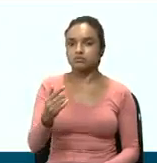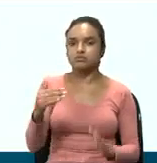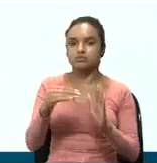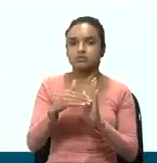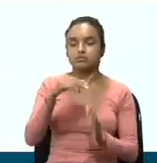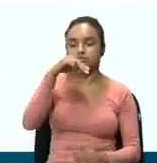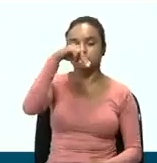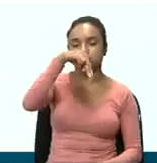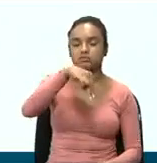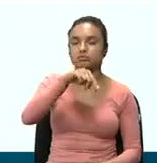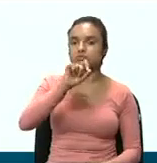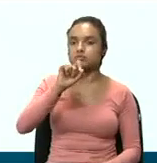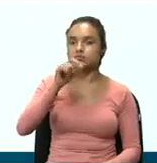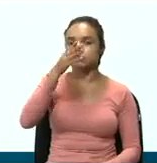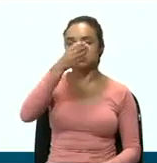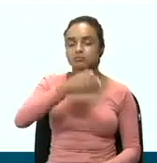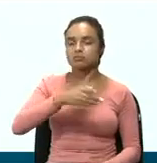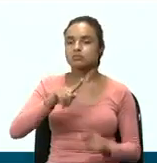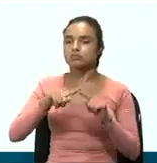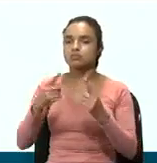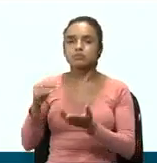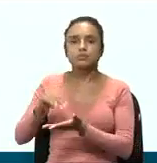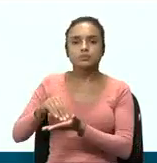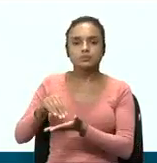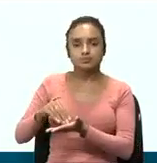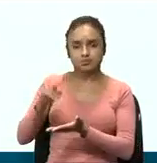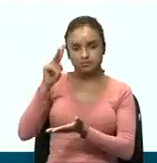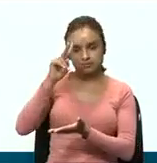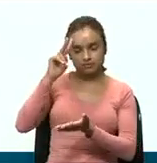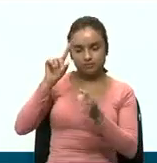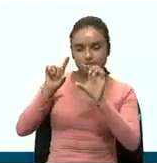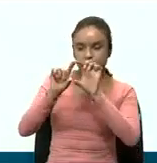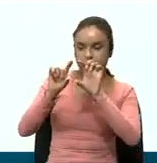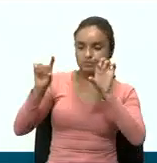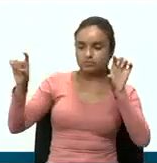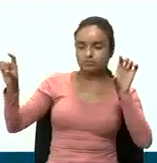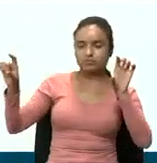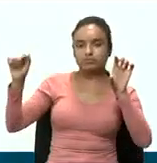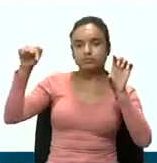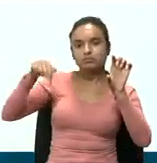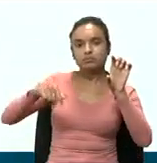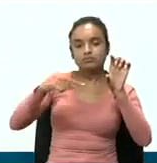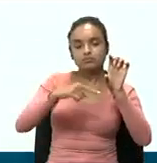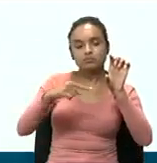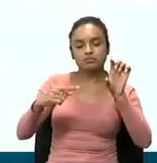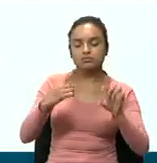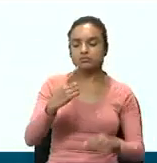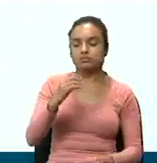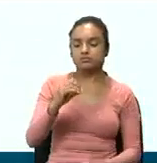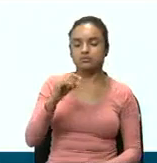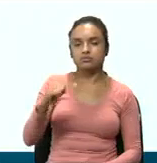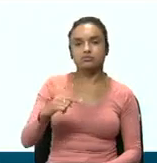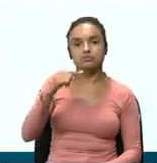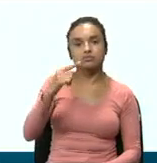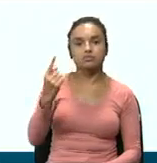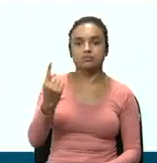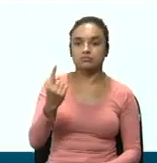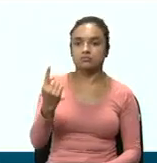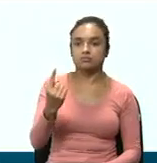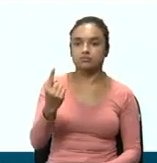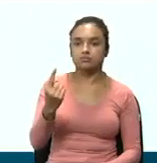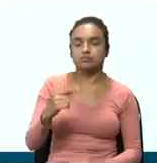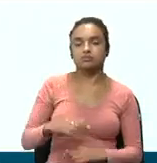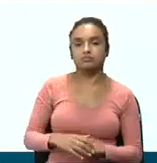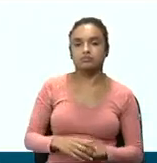O n eu acabei cancelando, mas sobrou alguma coisa aqui, não sobrou? Sobrou menos 10 elevado a 1. Então, eu vou